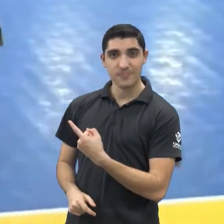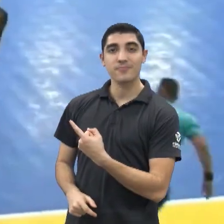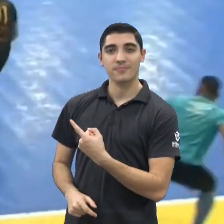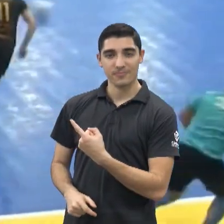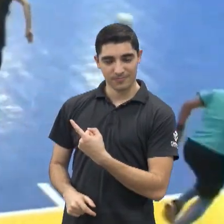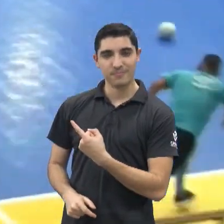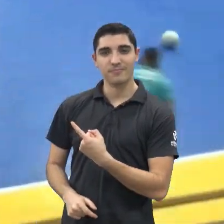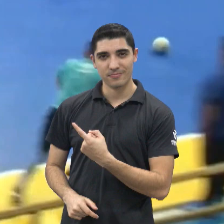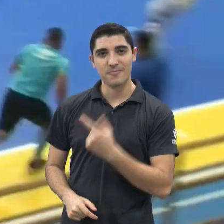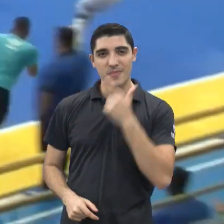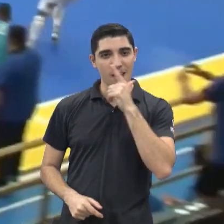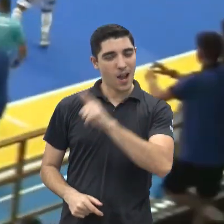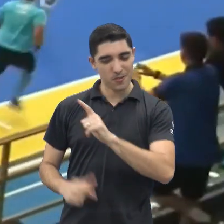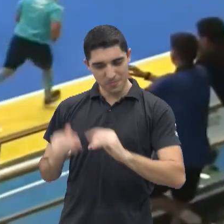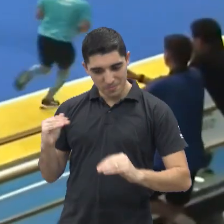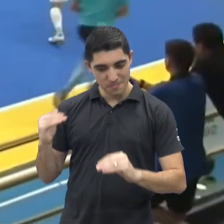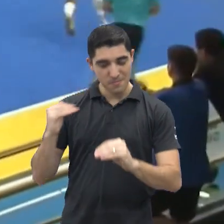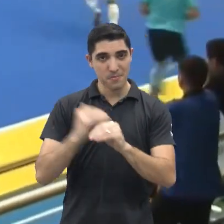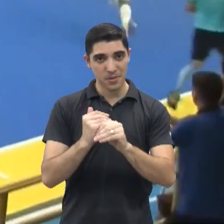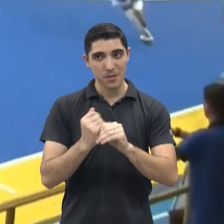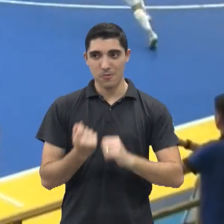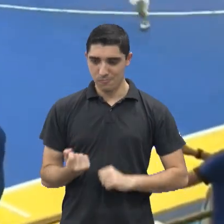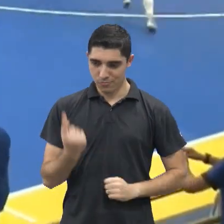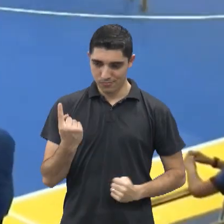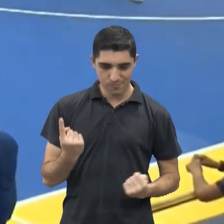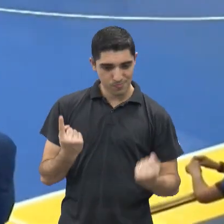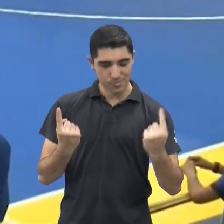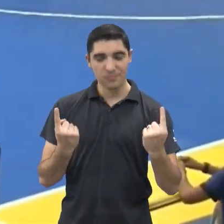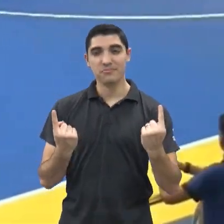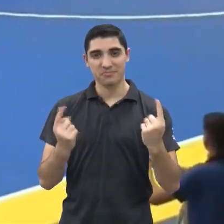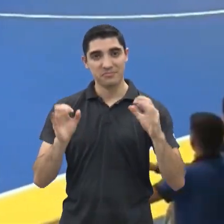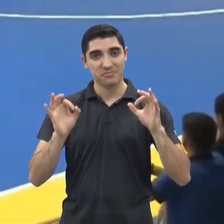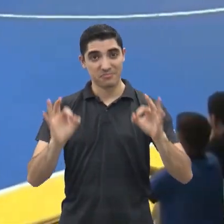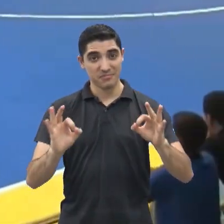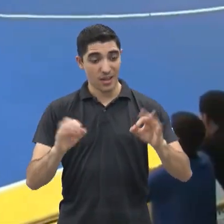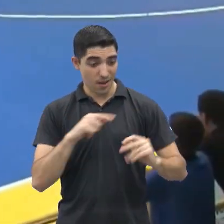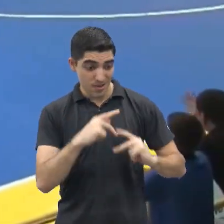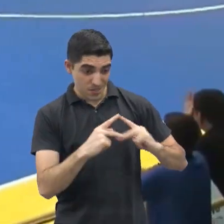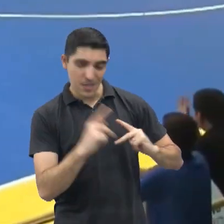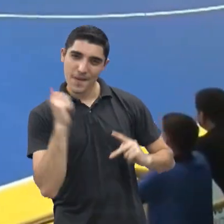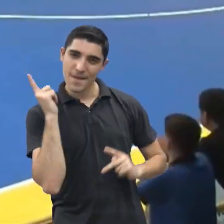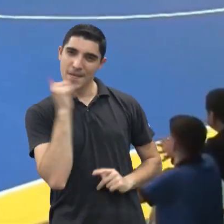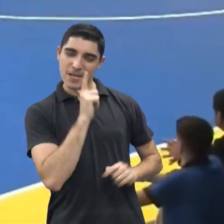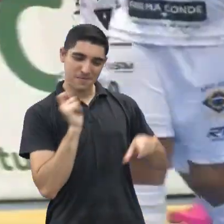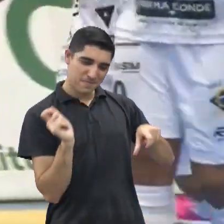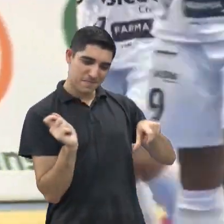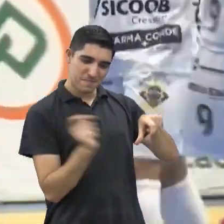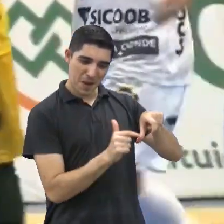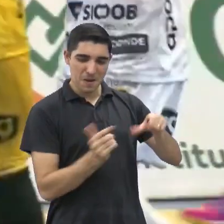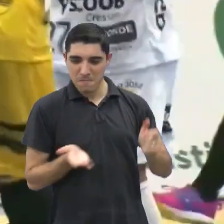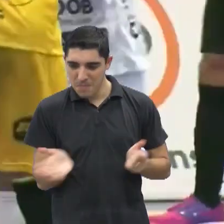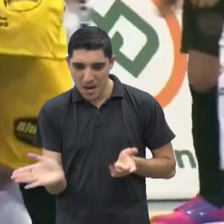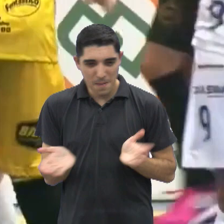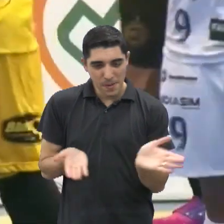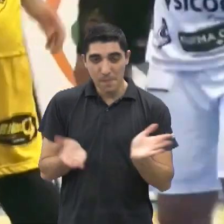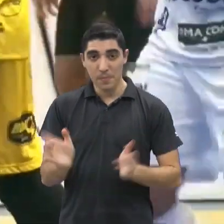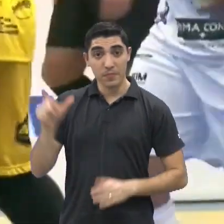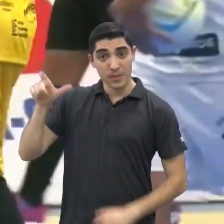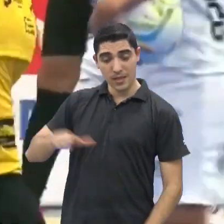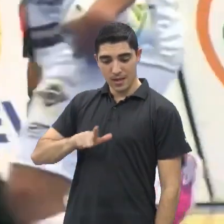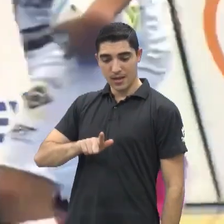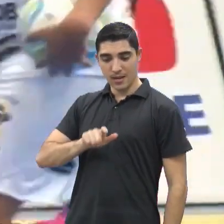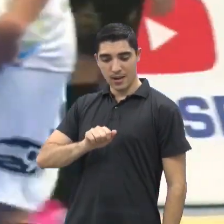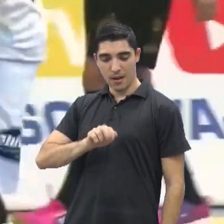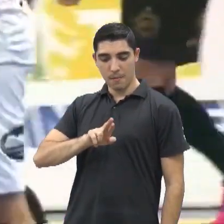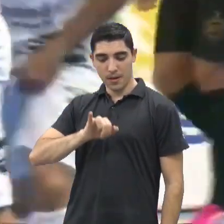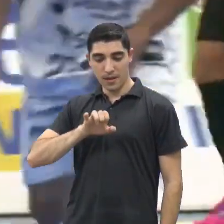para deixar tudo igual no Tênis Clube. No toque de pé em pé, o São José chegou e empatou. Gabriel Oliveira foi para a rede,